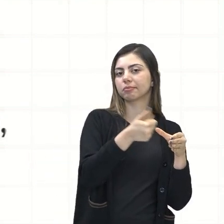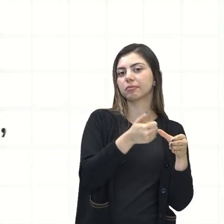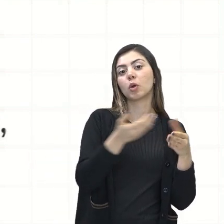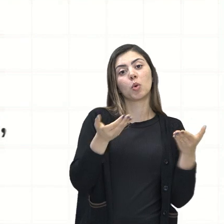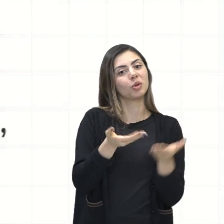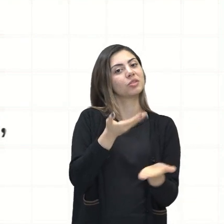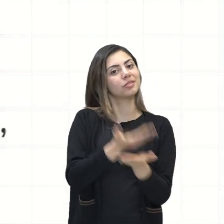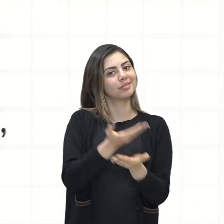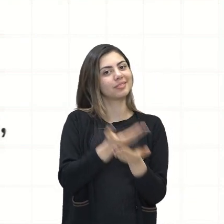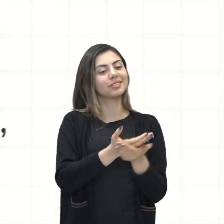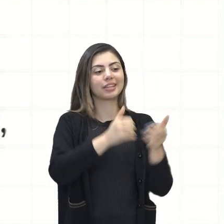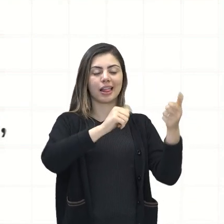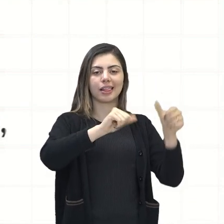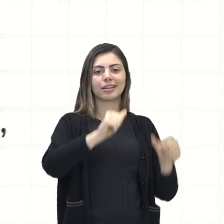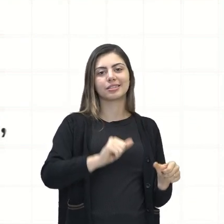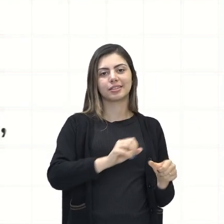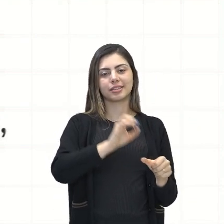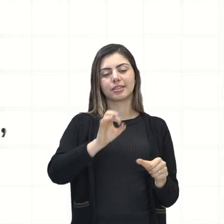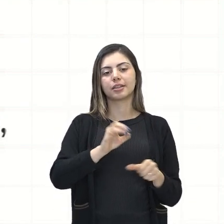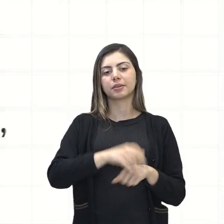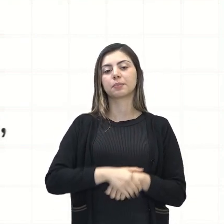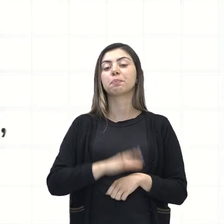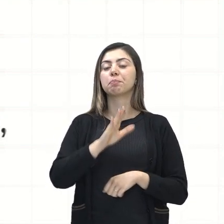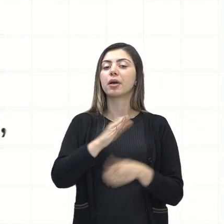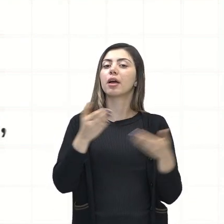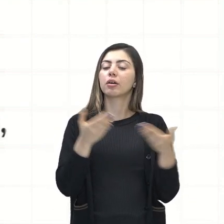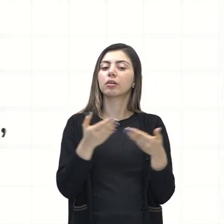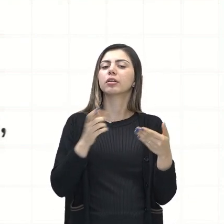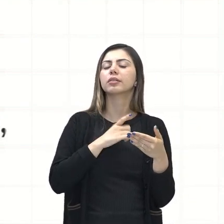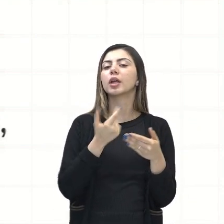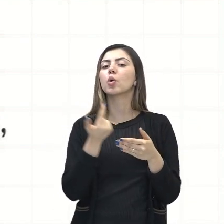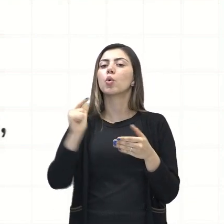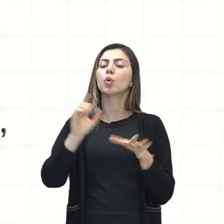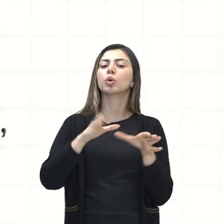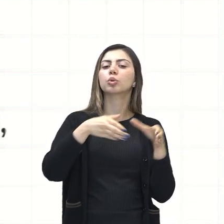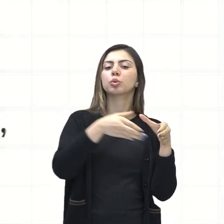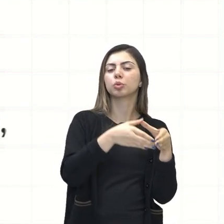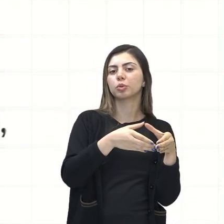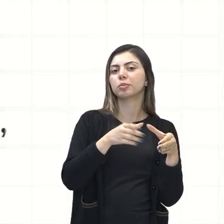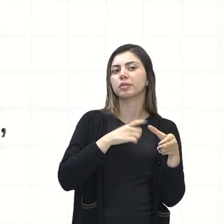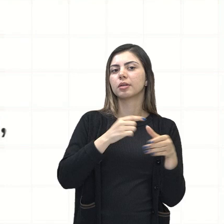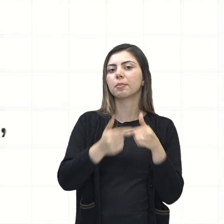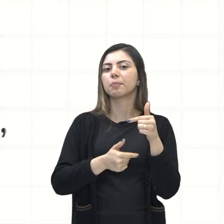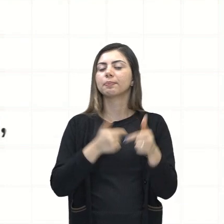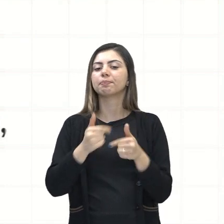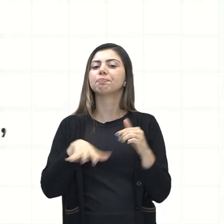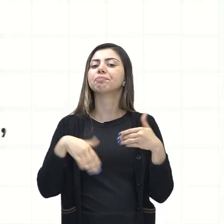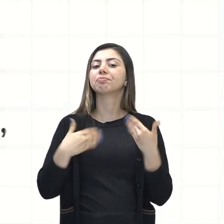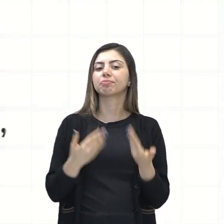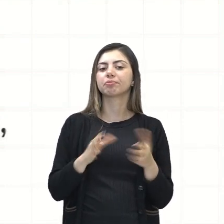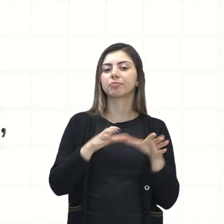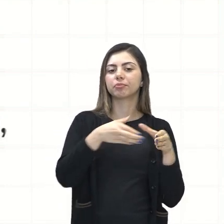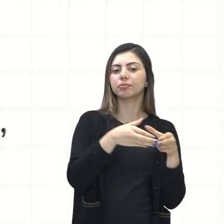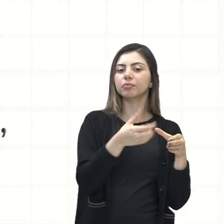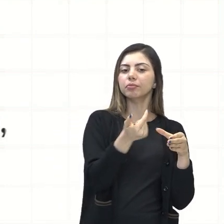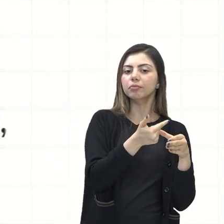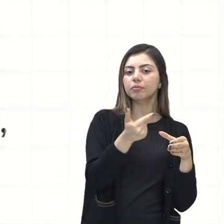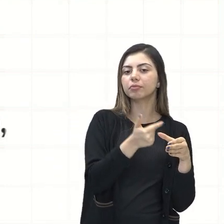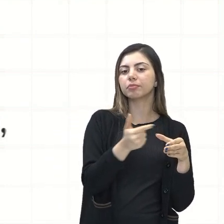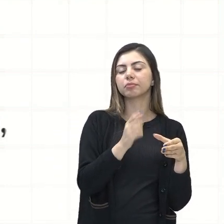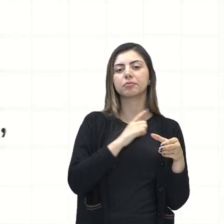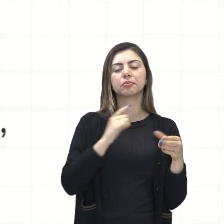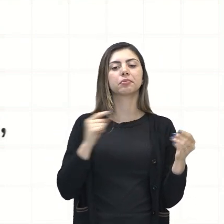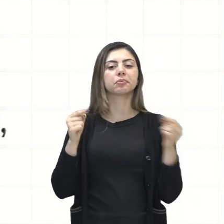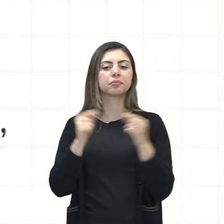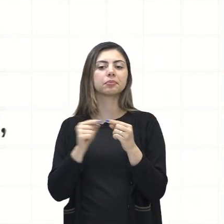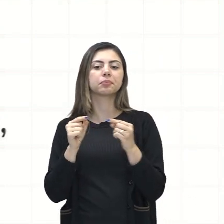vamos analisar no decorrer da nossa aula. Mas nós também temos outros setores da atividade econômica. E nós temos aqui o setor secundário, que